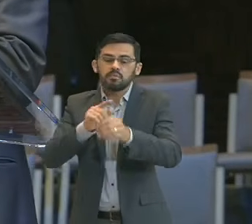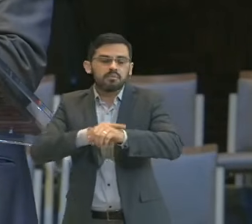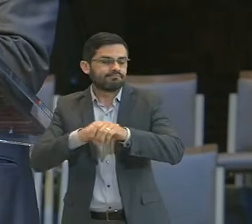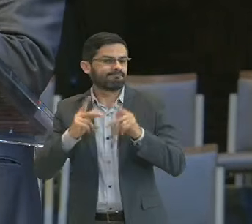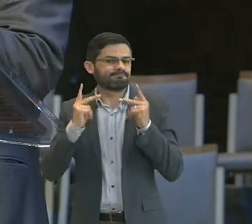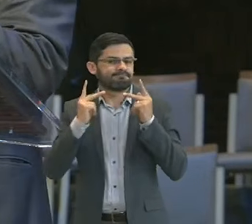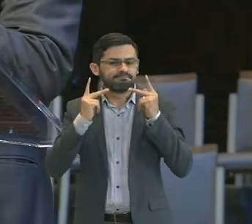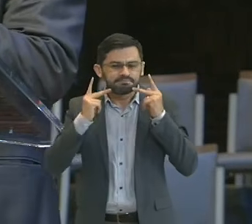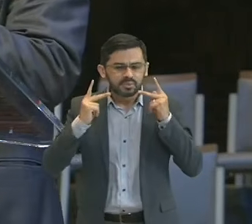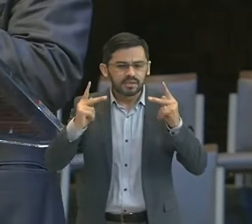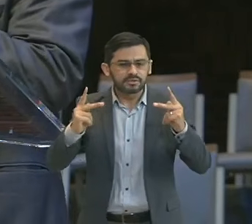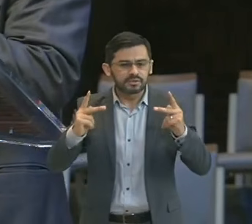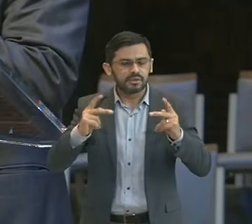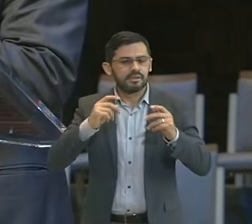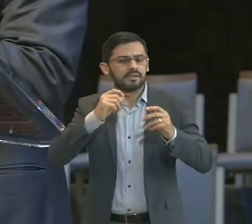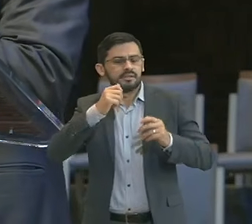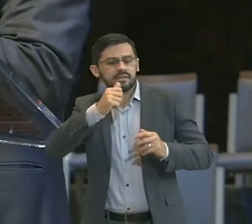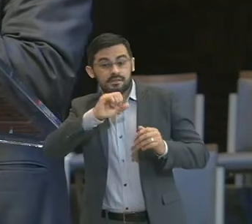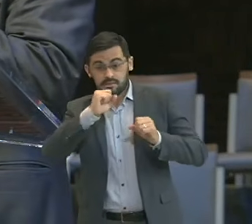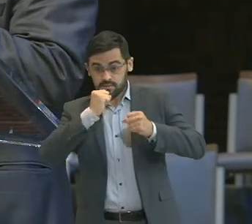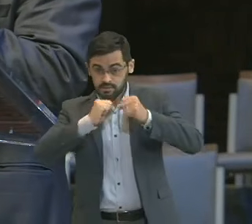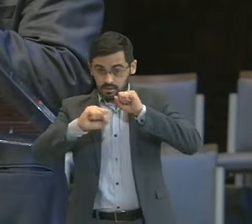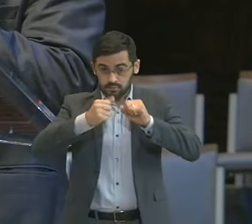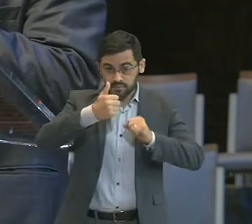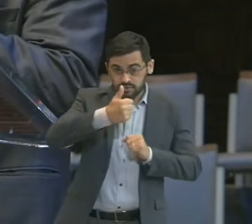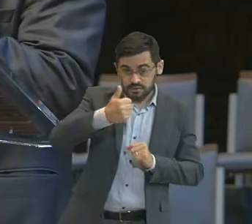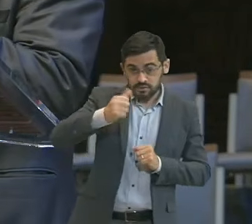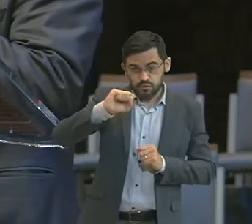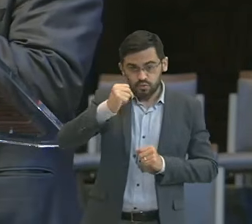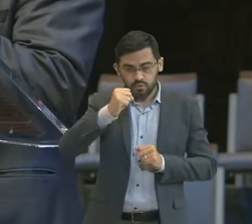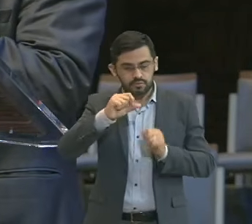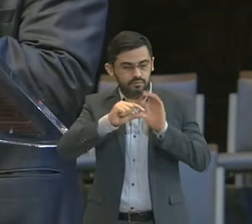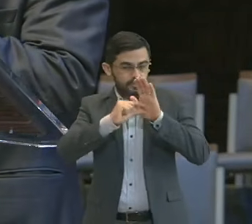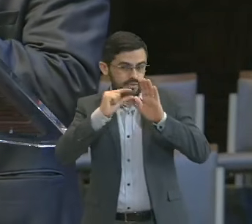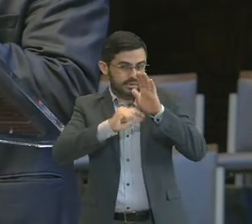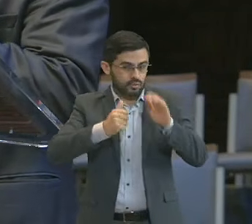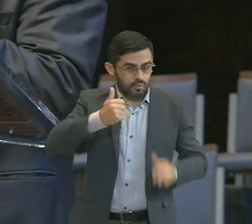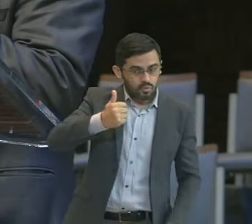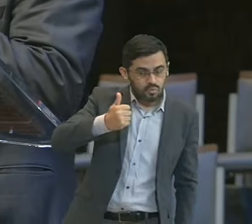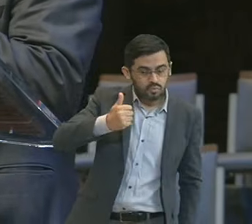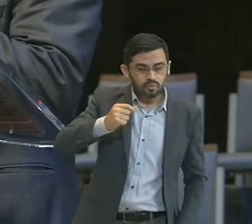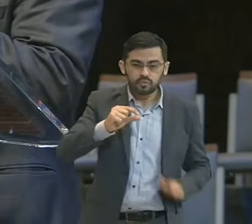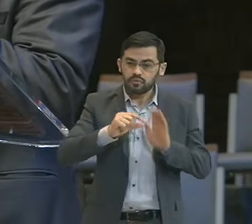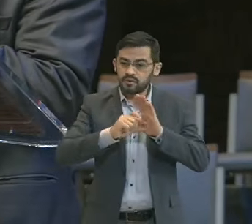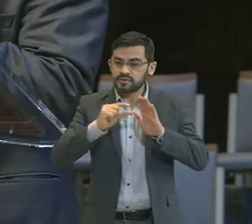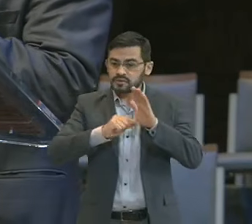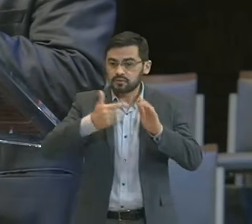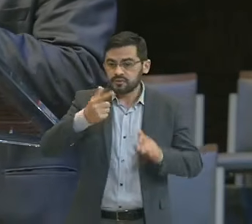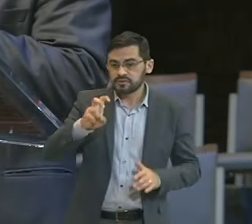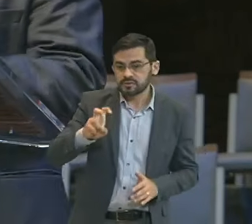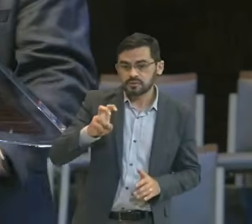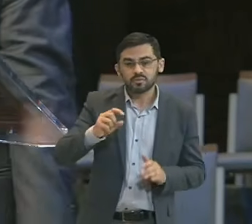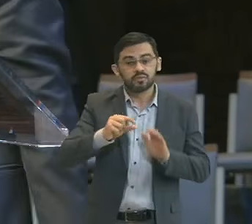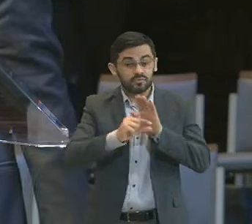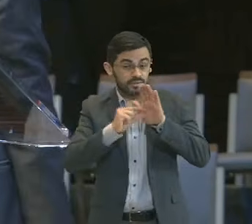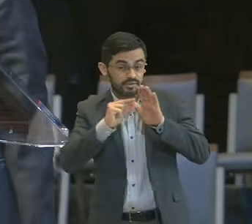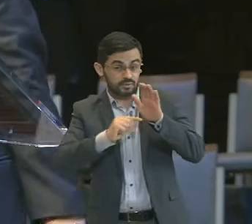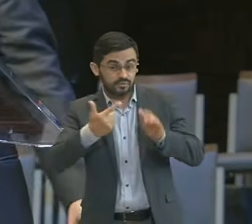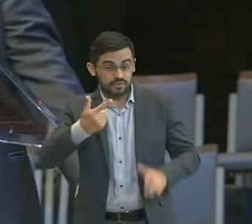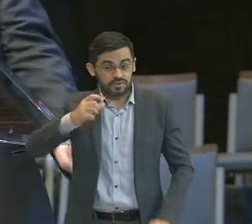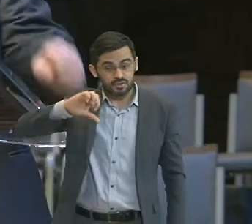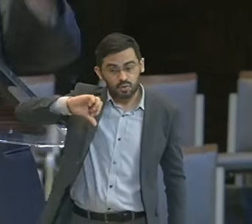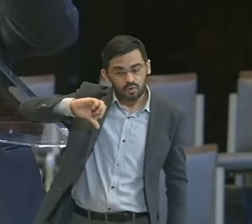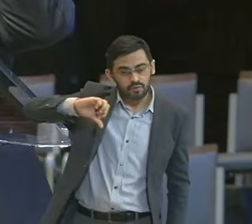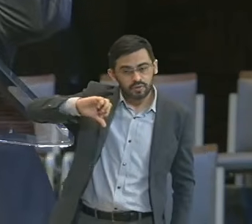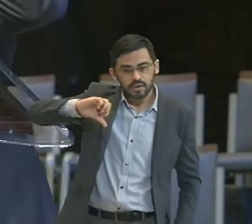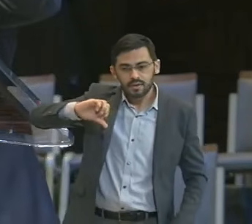palavras do salmo 118, versículo 1, versículo 25 e 29, o